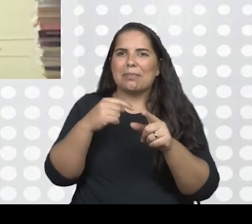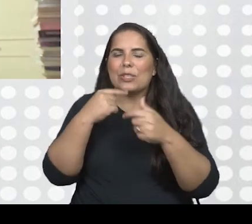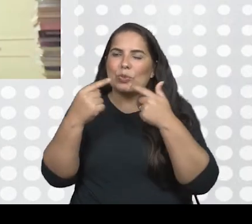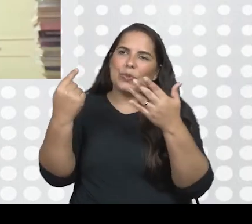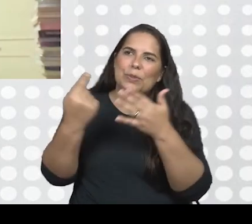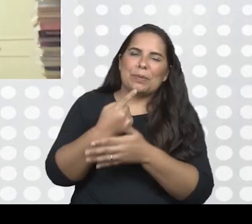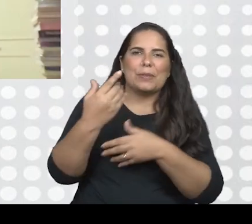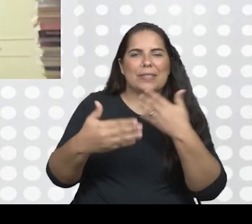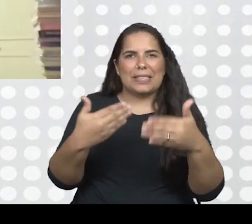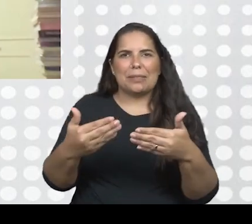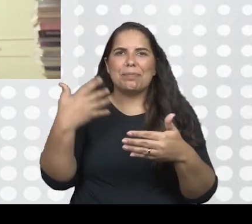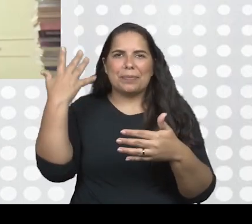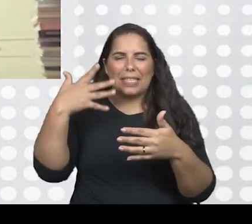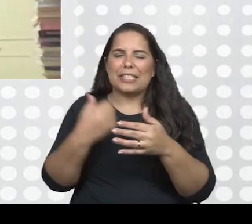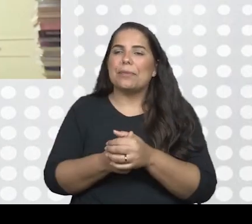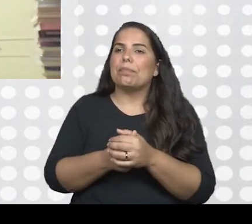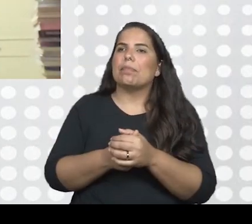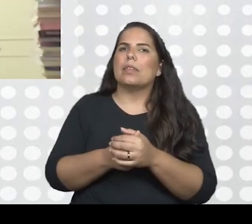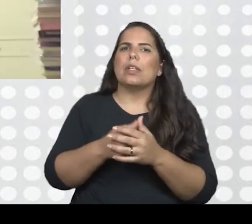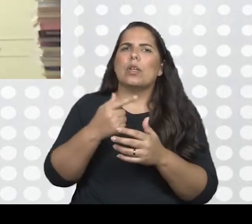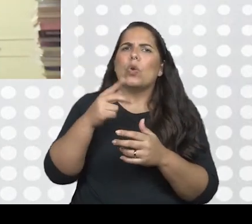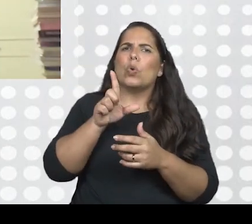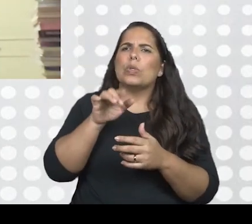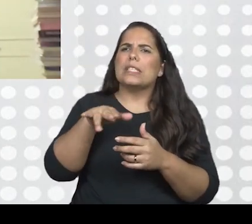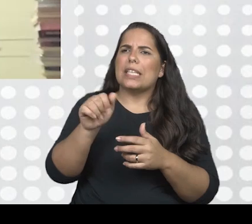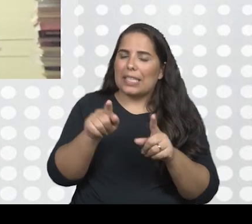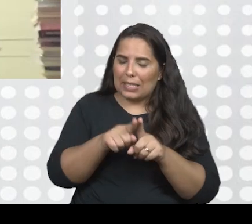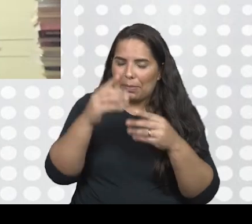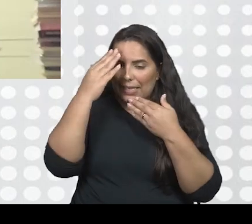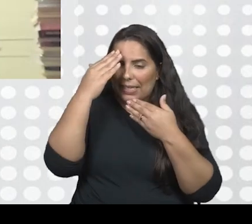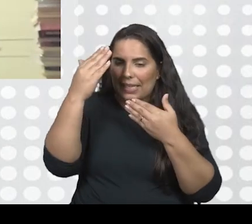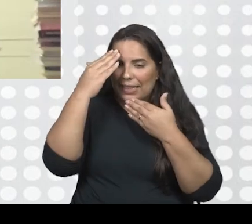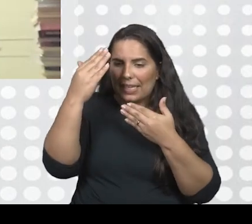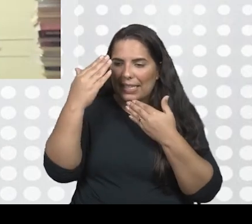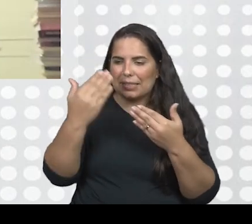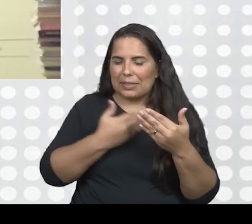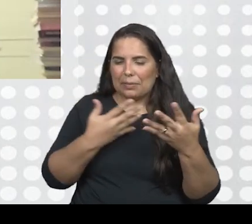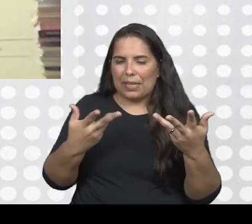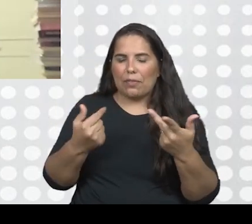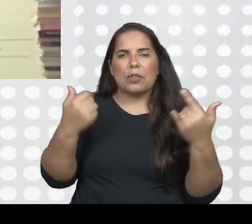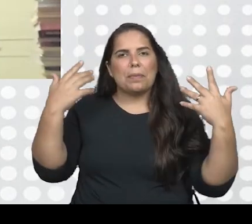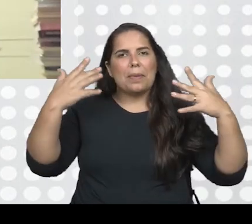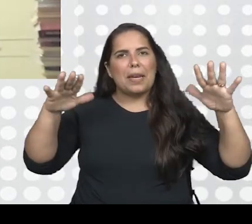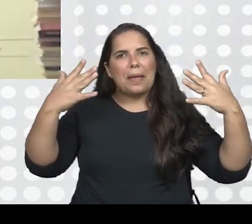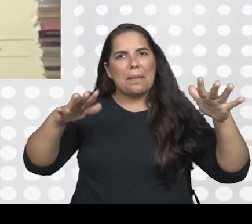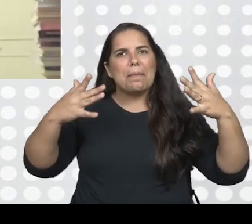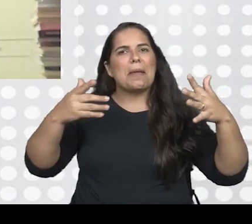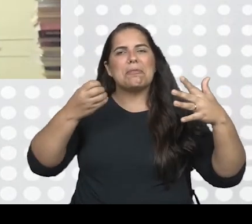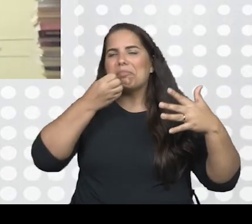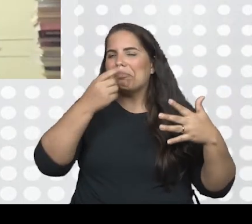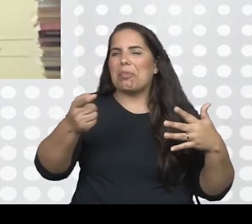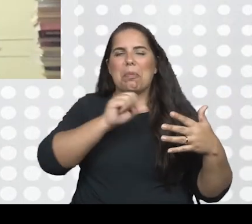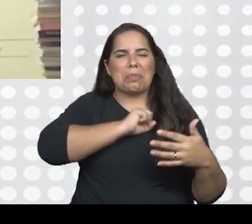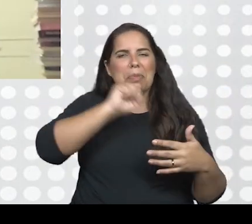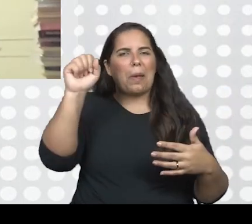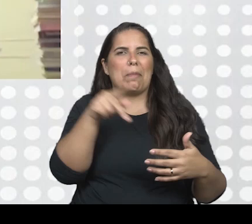inquietações. E professora Márcia, a Luciana também, Luciana Vieira, colega maravilhosa, parabéns, é isso aí, professora,